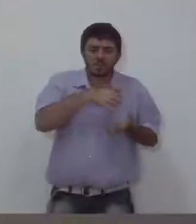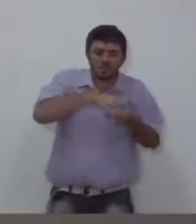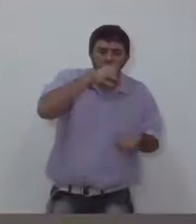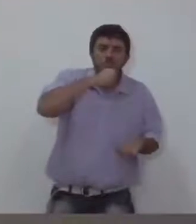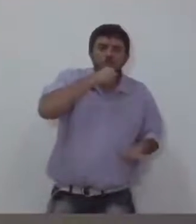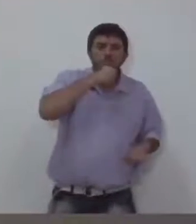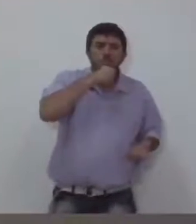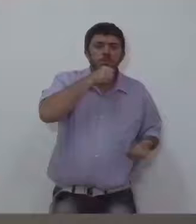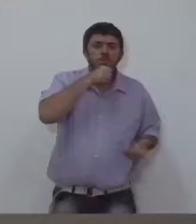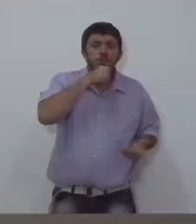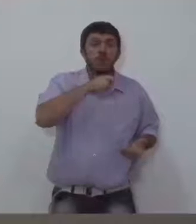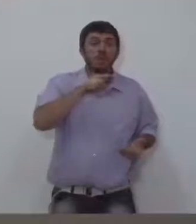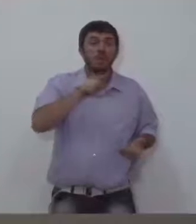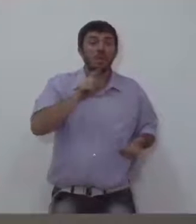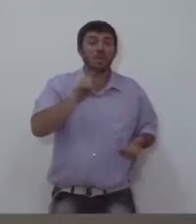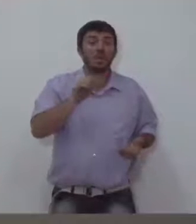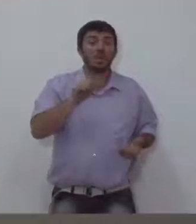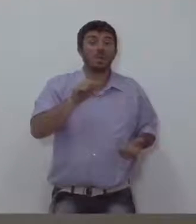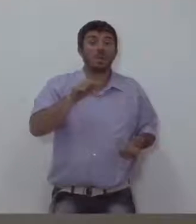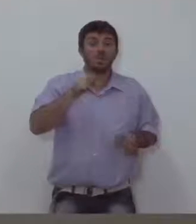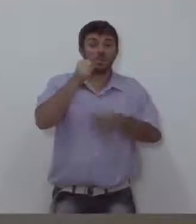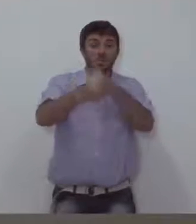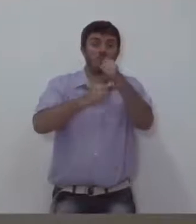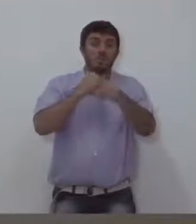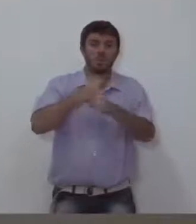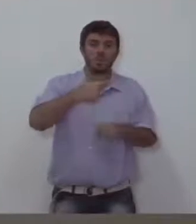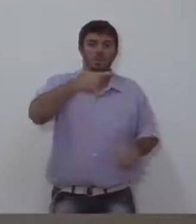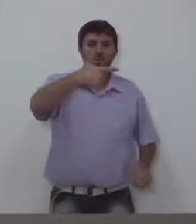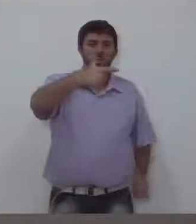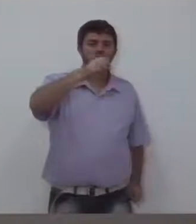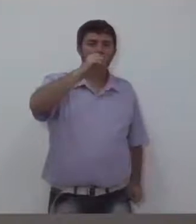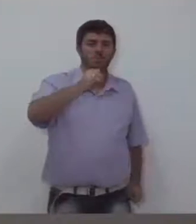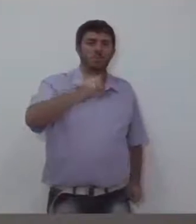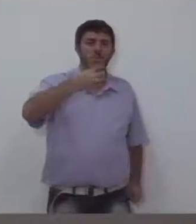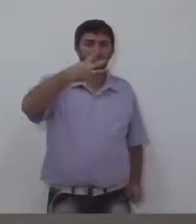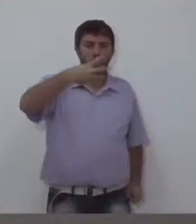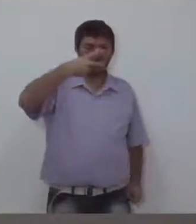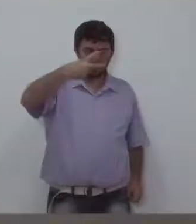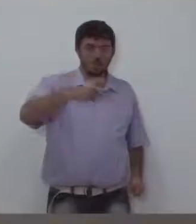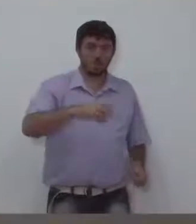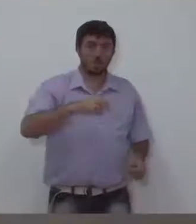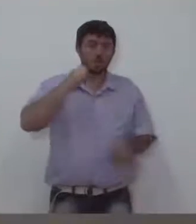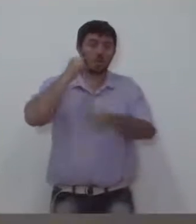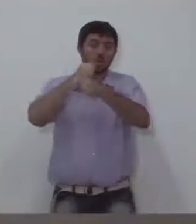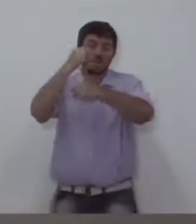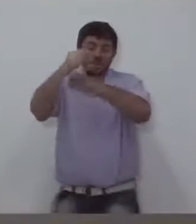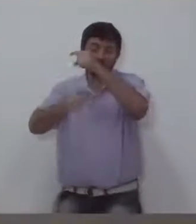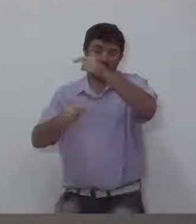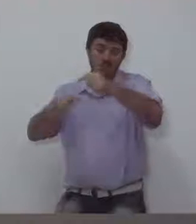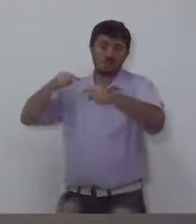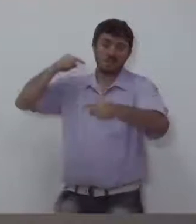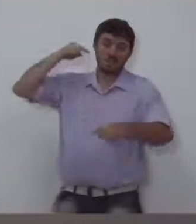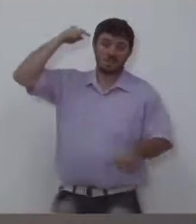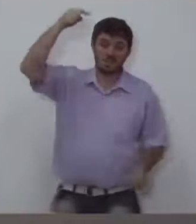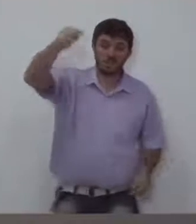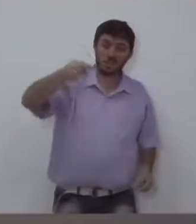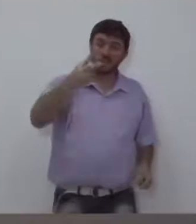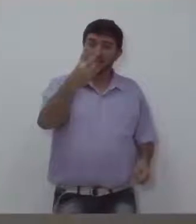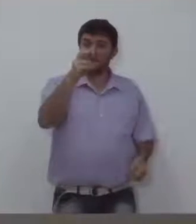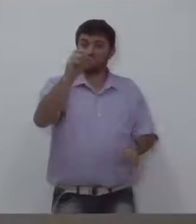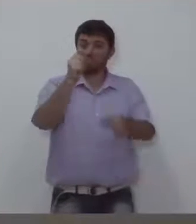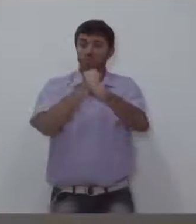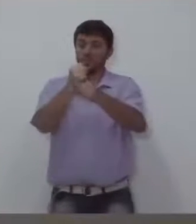43% é a previsão para 2042. Então, a gente está falando hoje de cerca de 8 mil. Se a população daqui 20